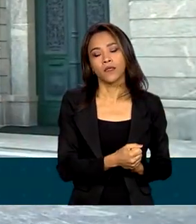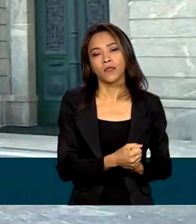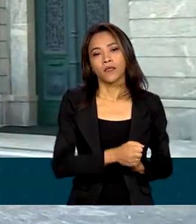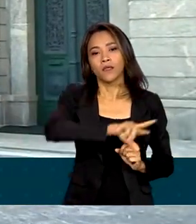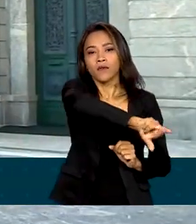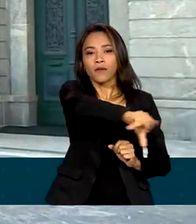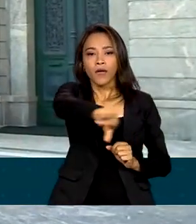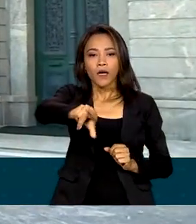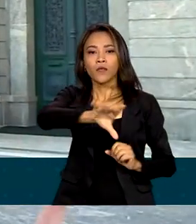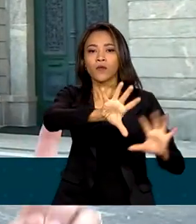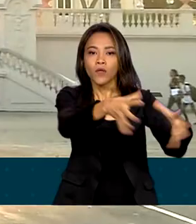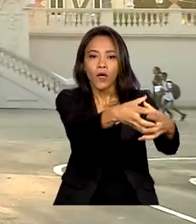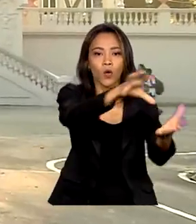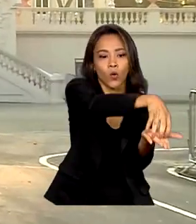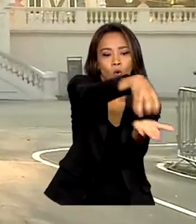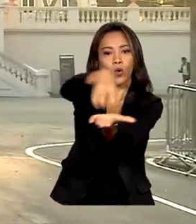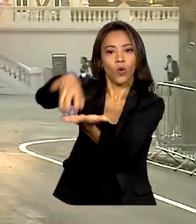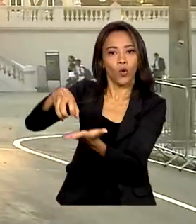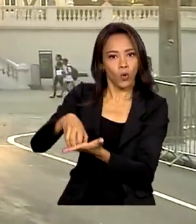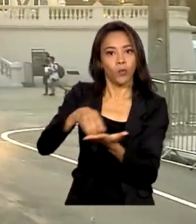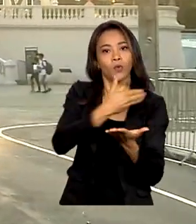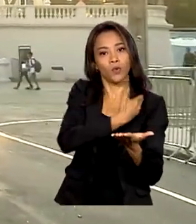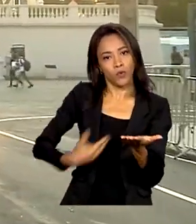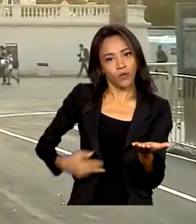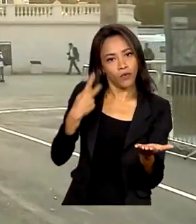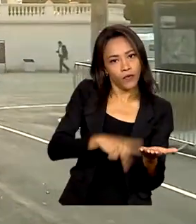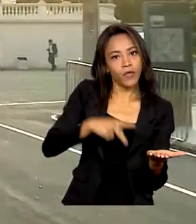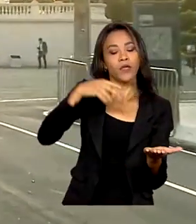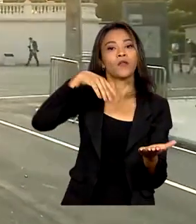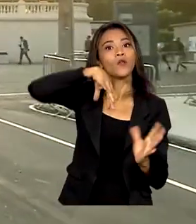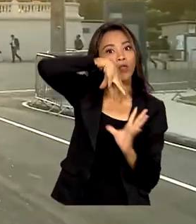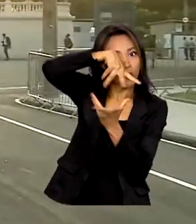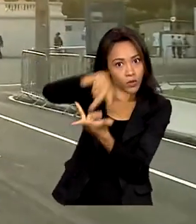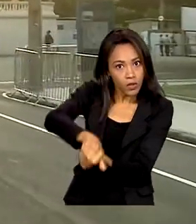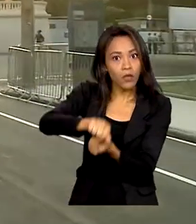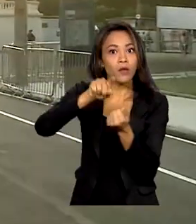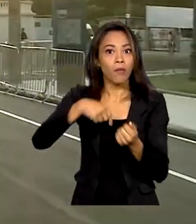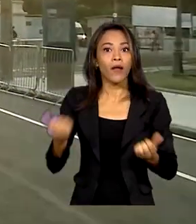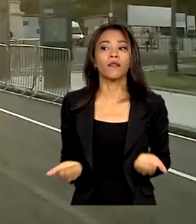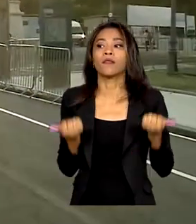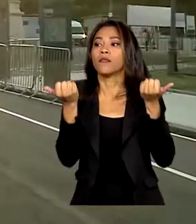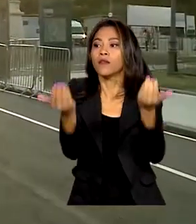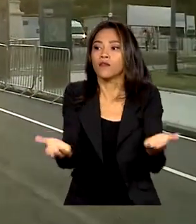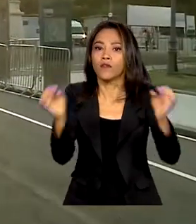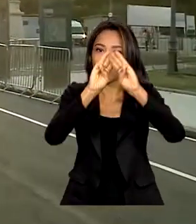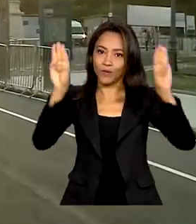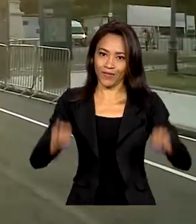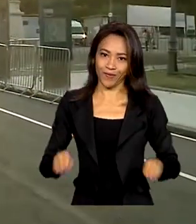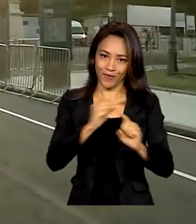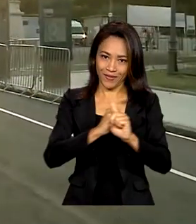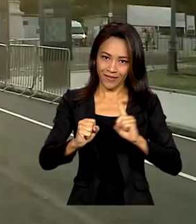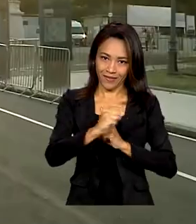diferentes organismos governamentais, nacionais e internacionais, para devolver o museu para a sociedade.